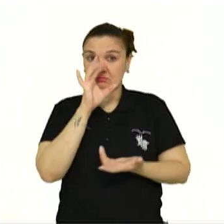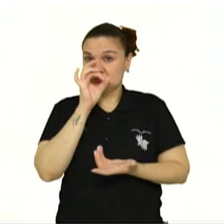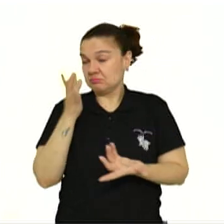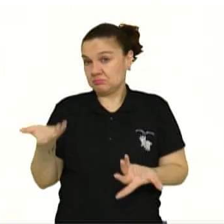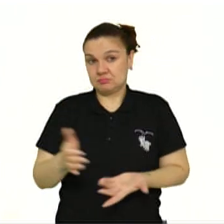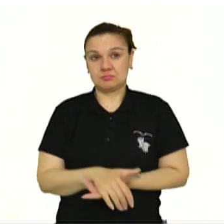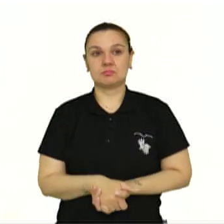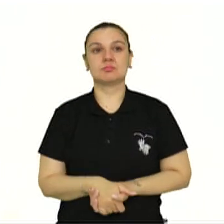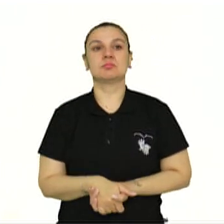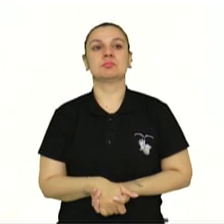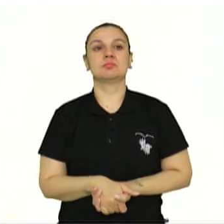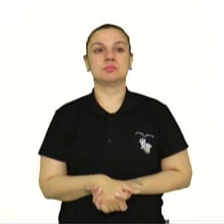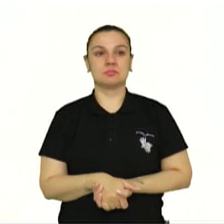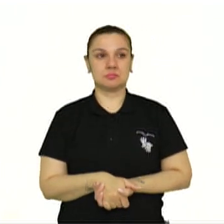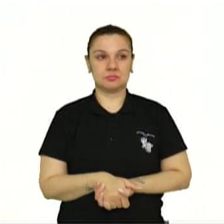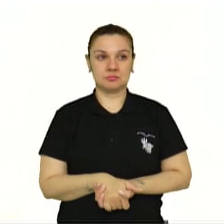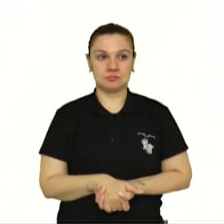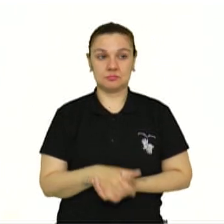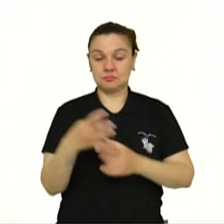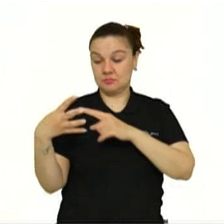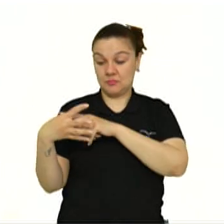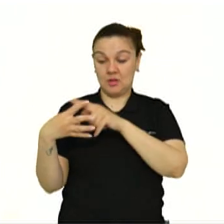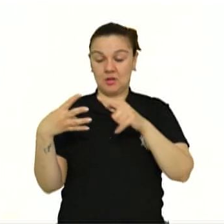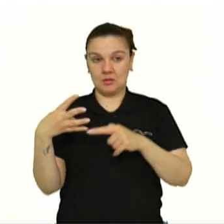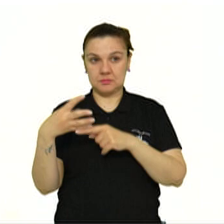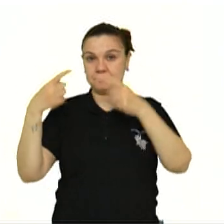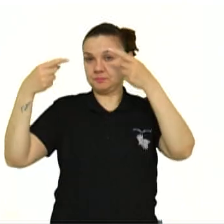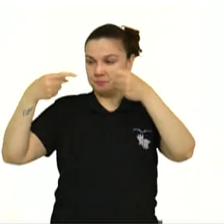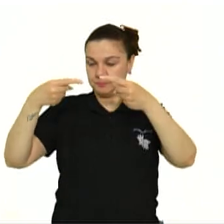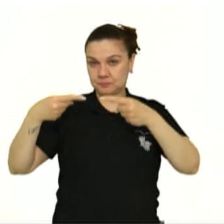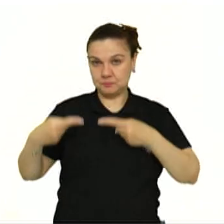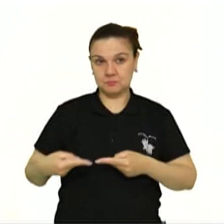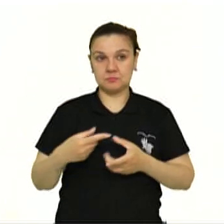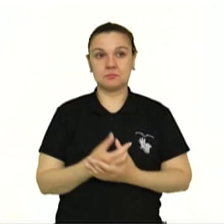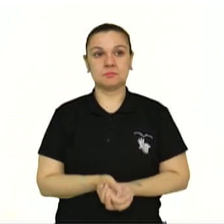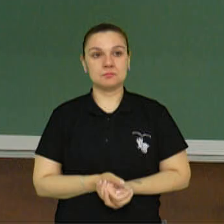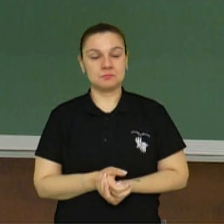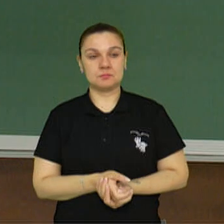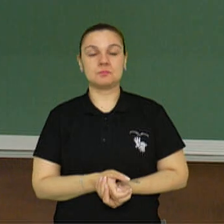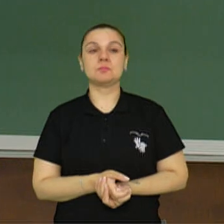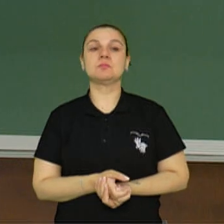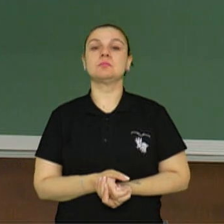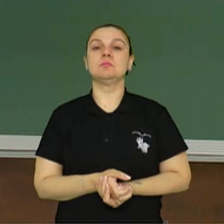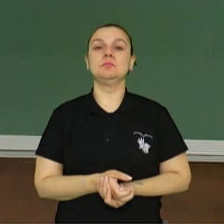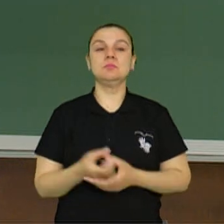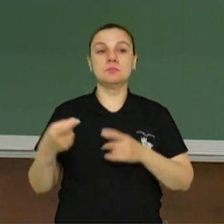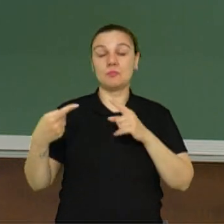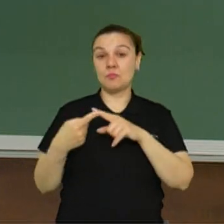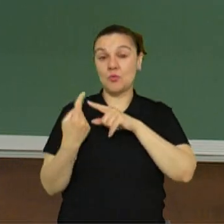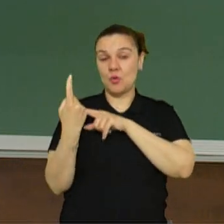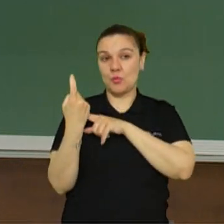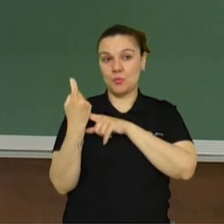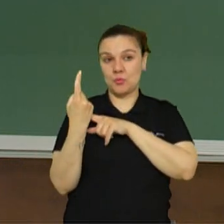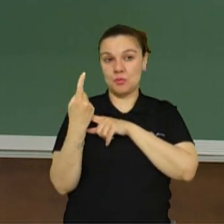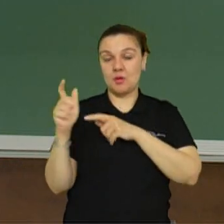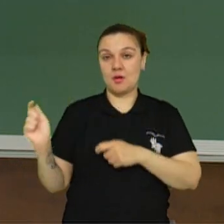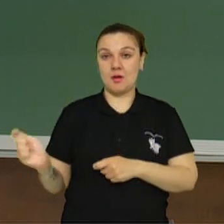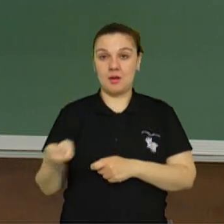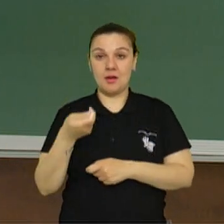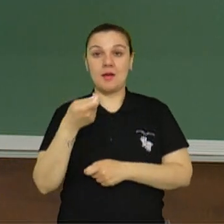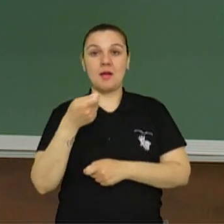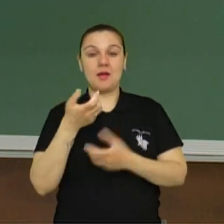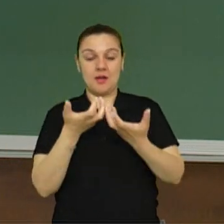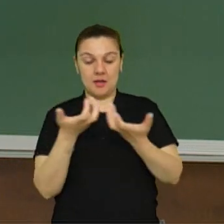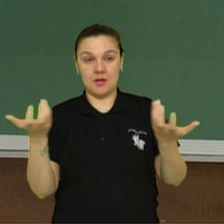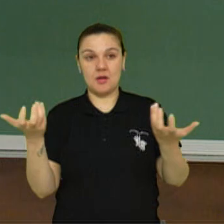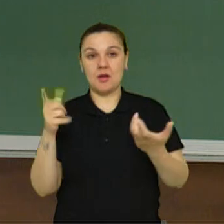ele é mais rápido. Voltando a falar dos 4 grandes, né, torneios mundiais, o único que é utilizado na grama ainda é